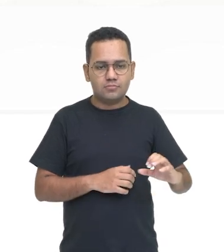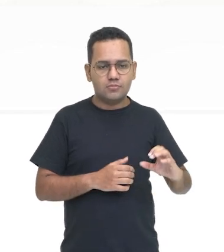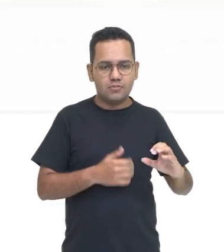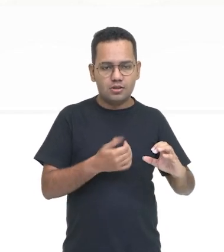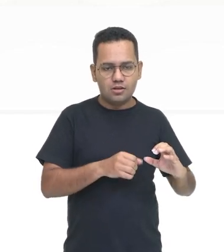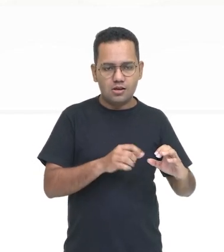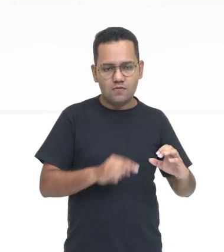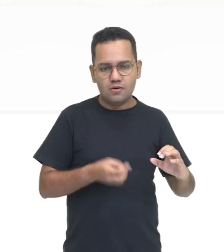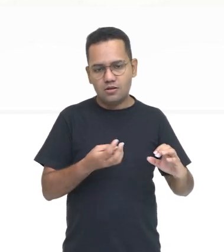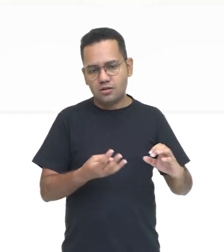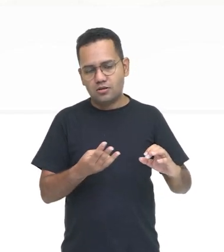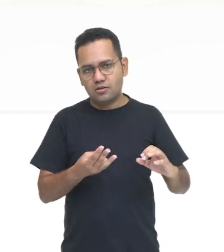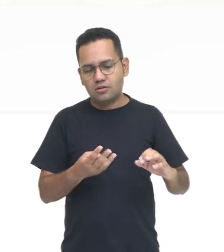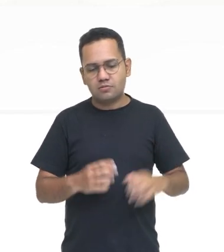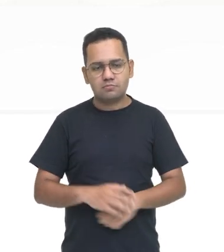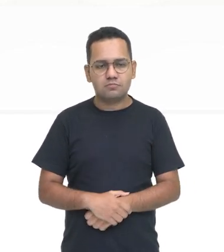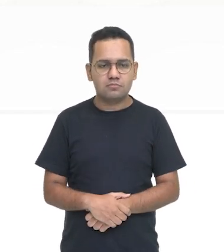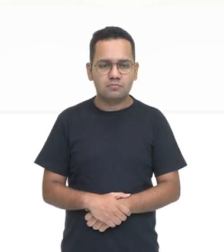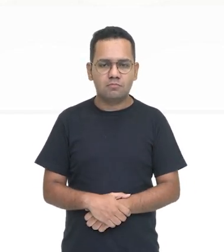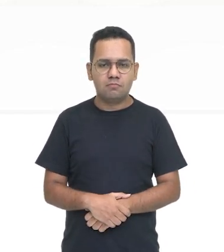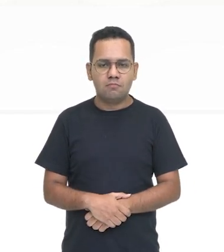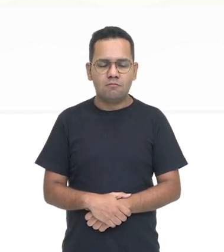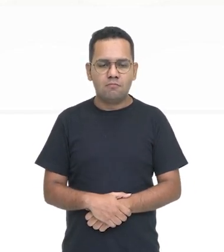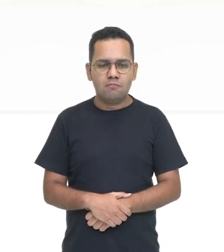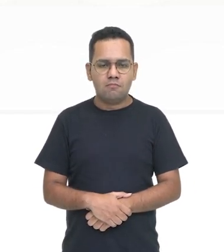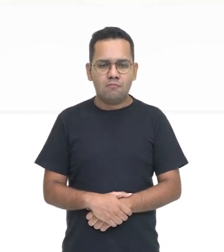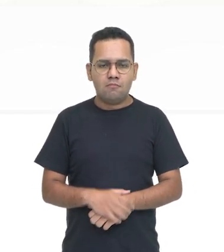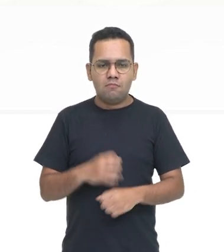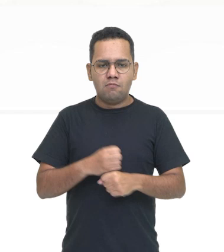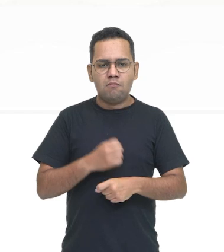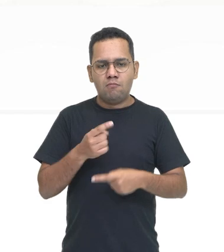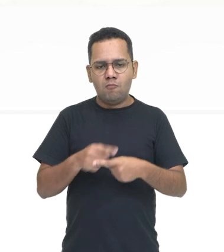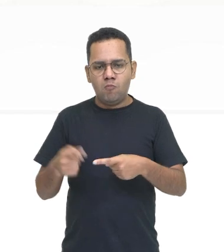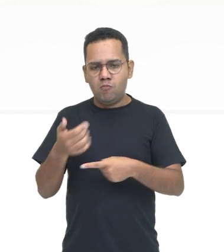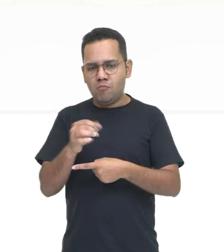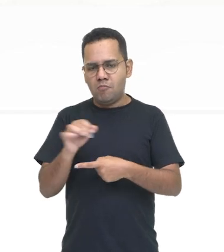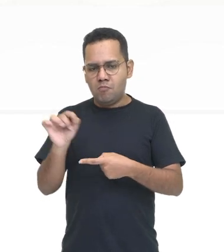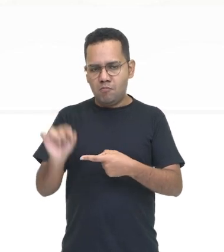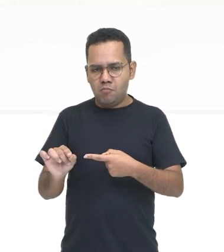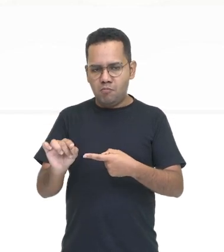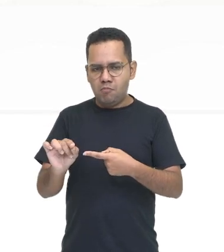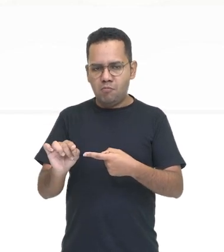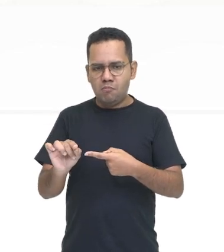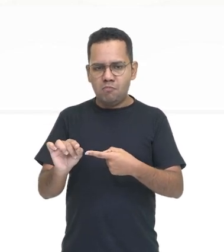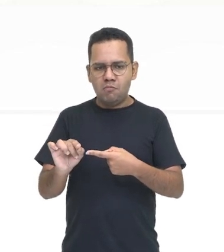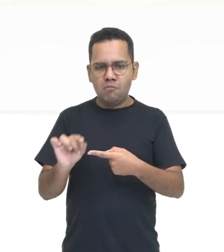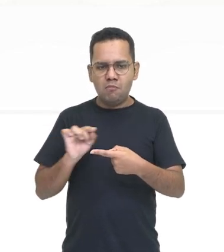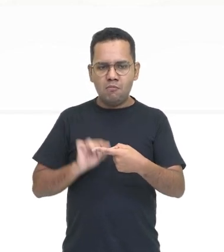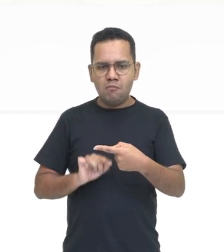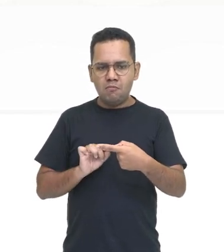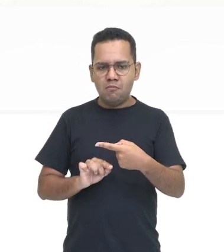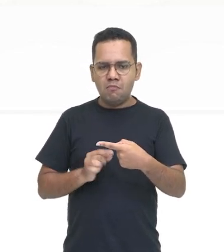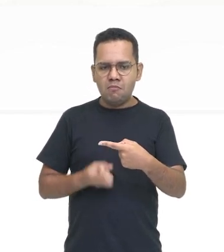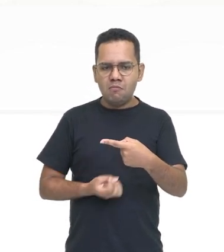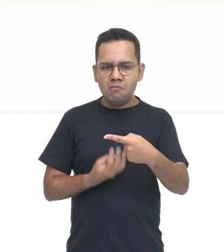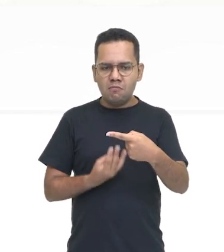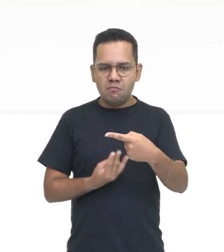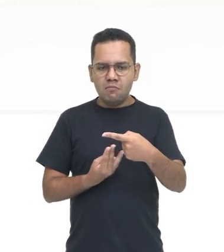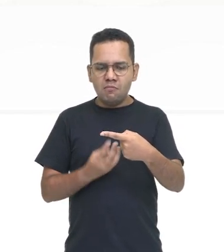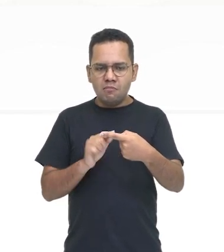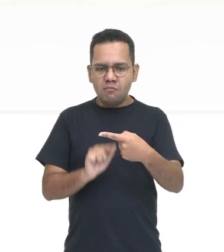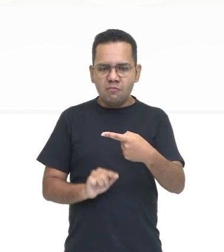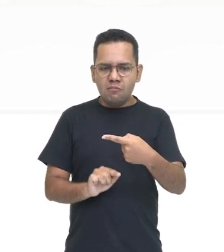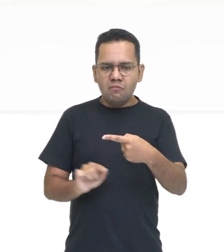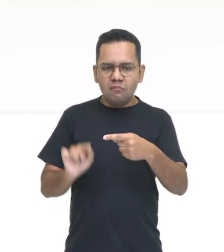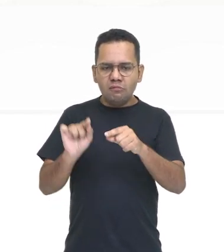10,3. Certo? Porque N é 10 e P é 3. Então, vamos ficar aqui ó, com 10 fatorial, dividido por P, que é 3